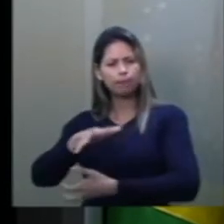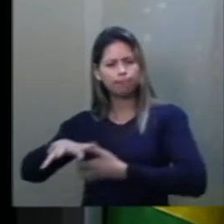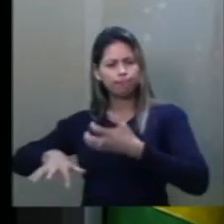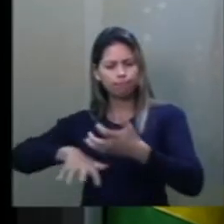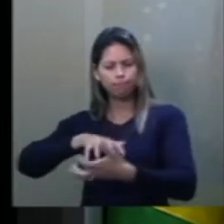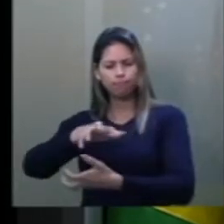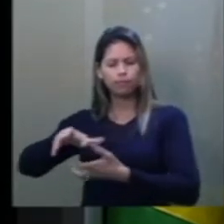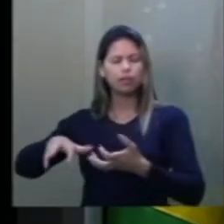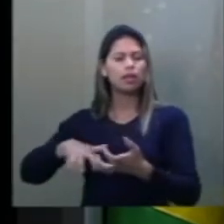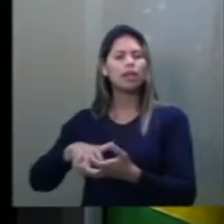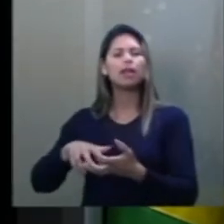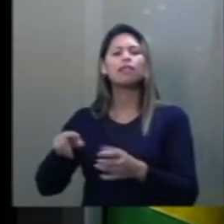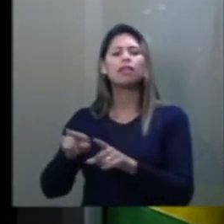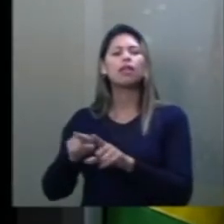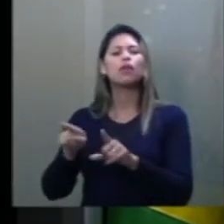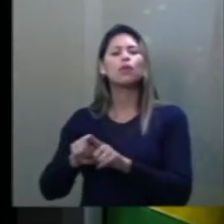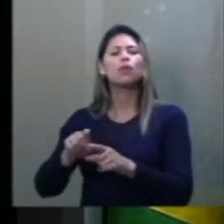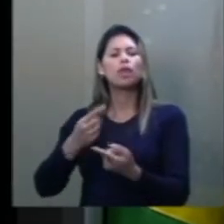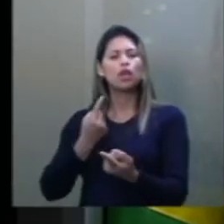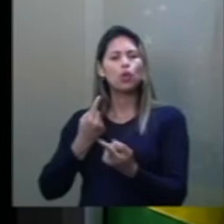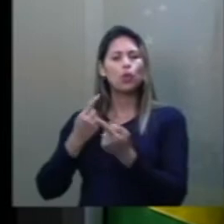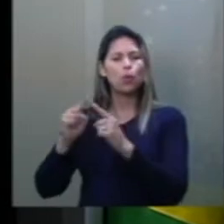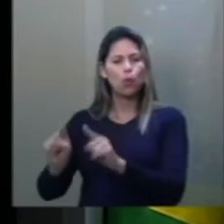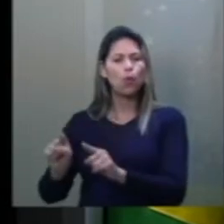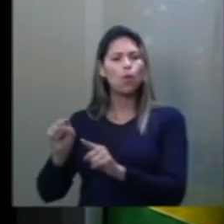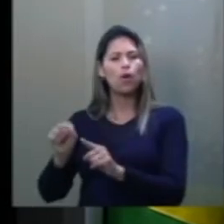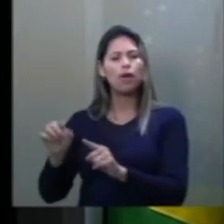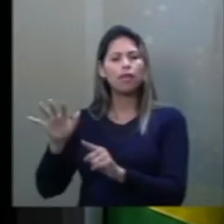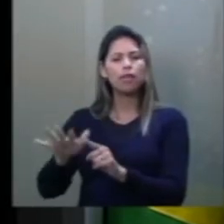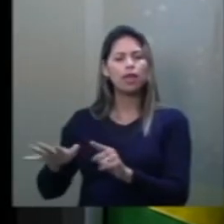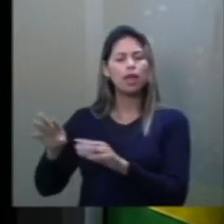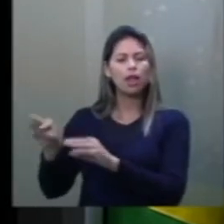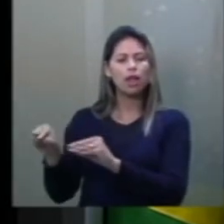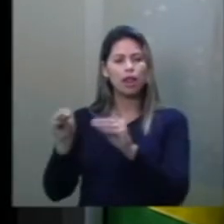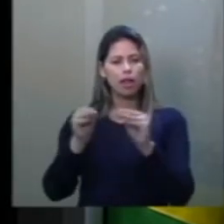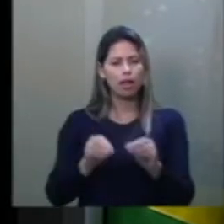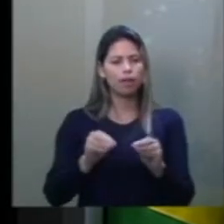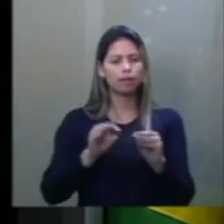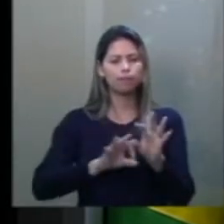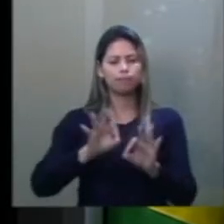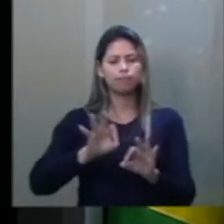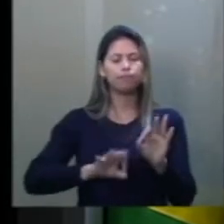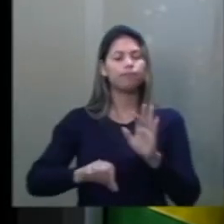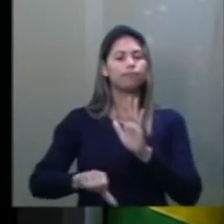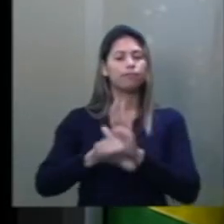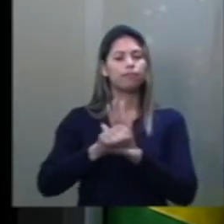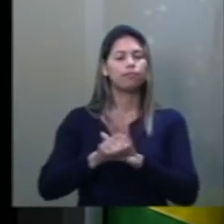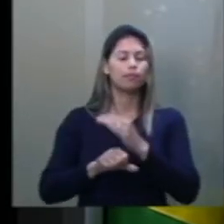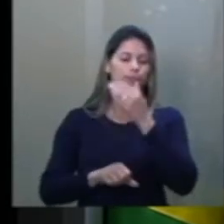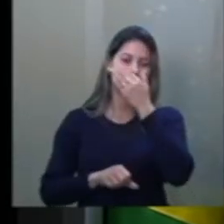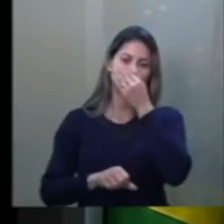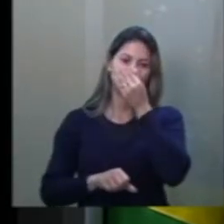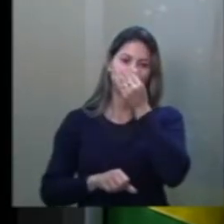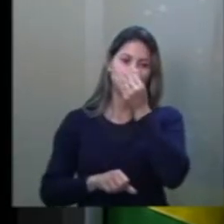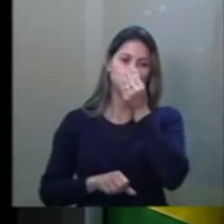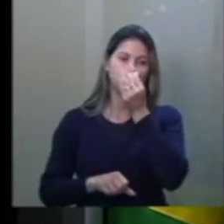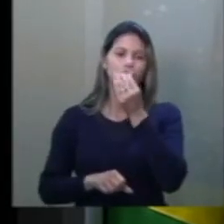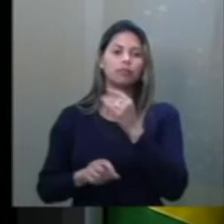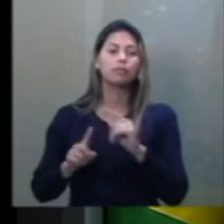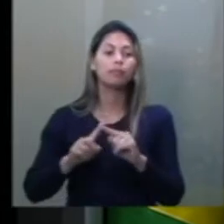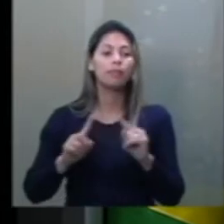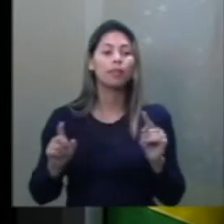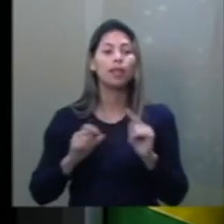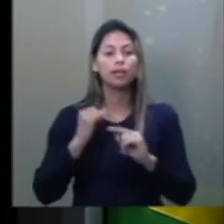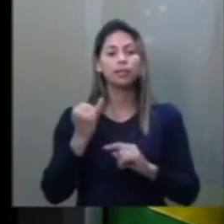insurgindo-se contra a transferência de membros da organização. Importante destacar que, até então,